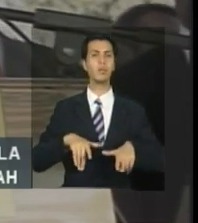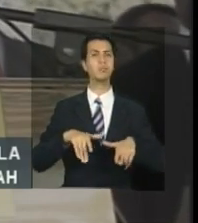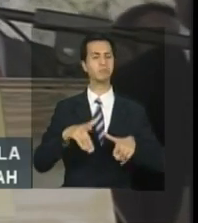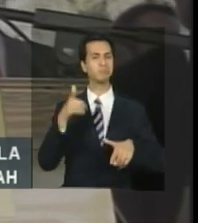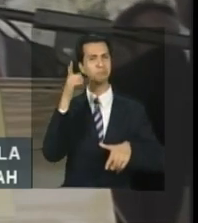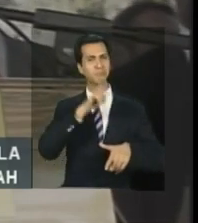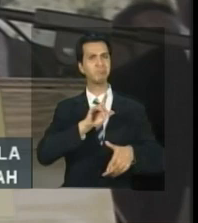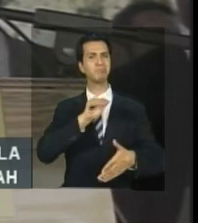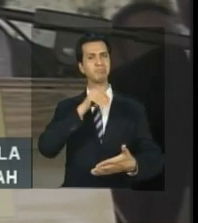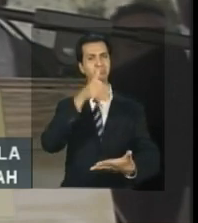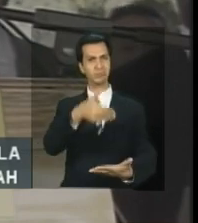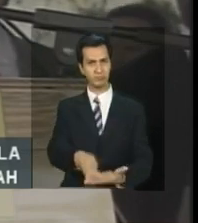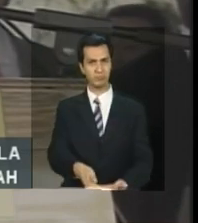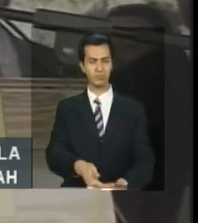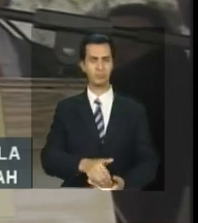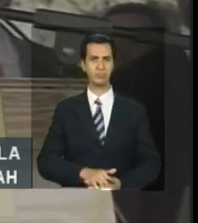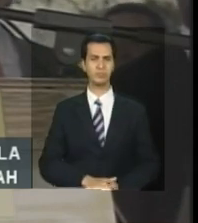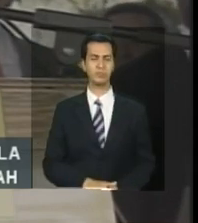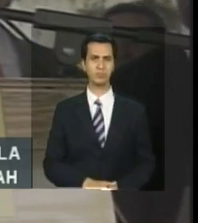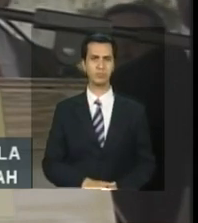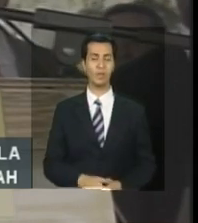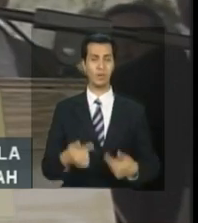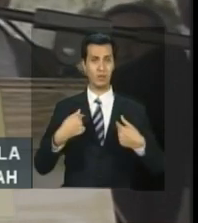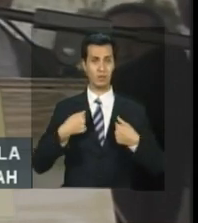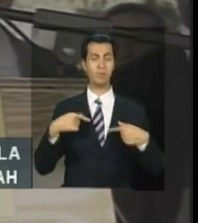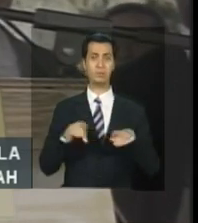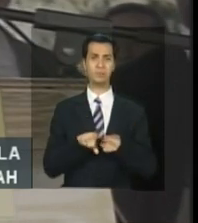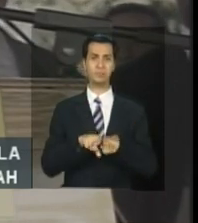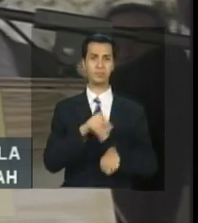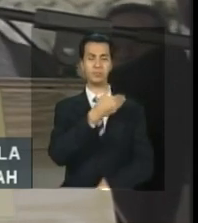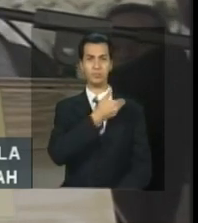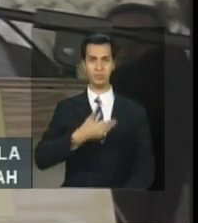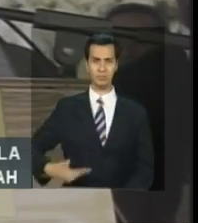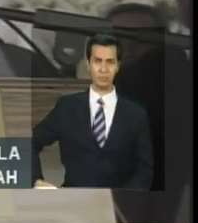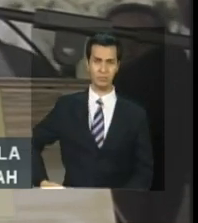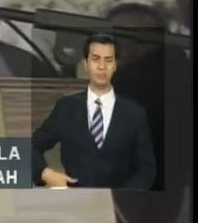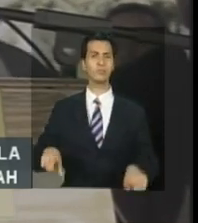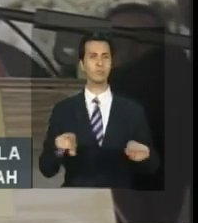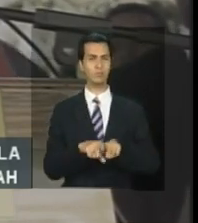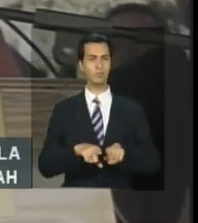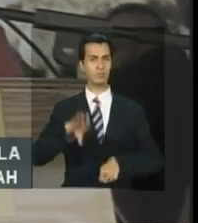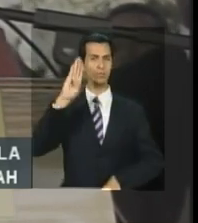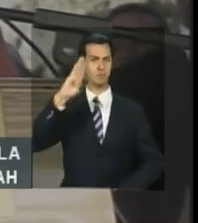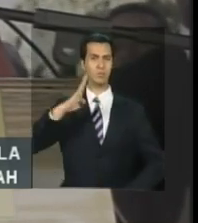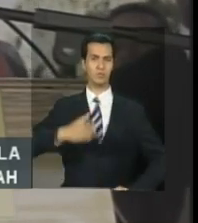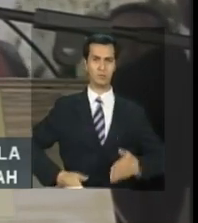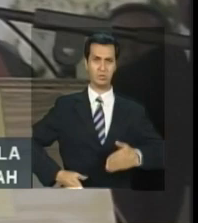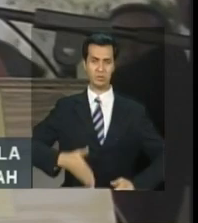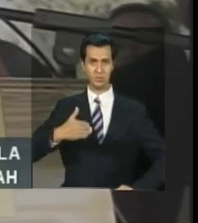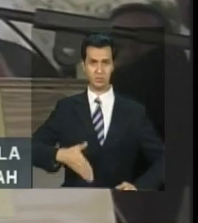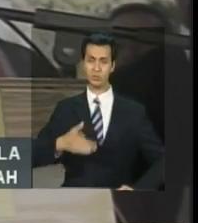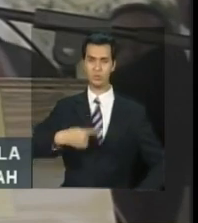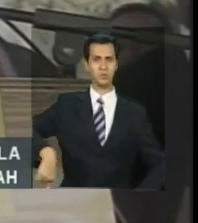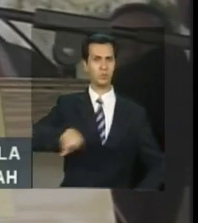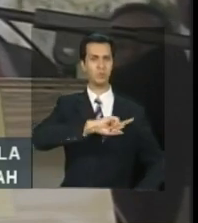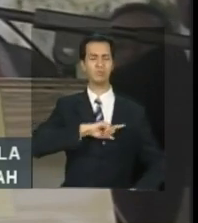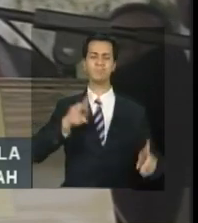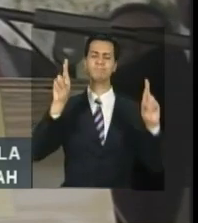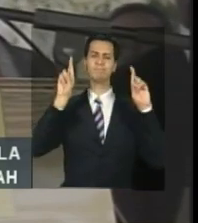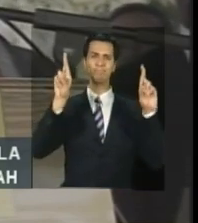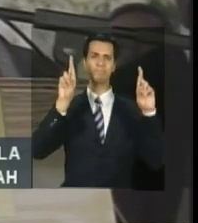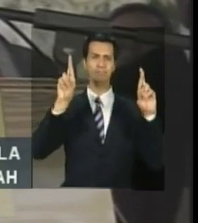seja. Eu, todo o governo e, tenho certeza, as tropas aqui presentes, somos